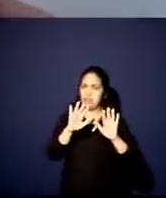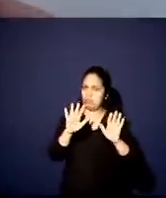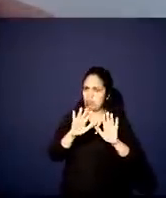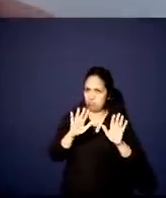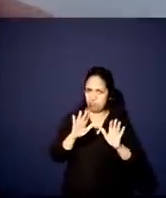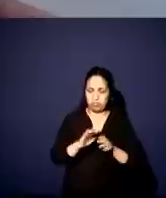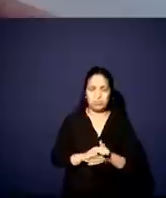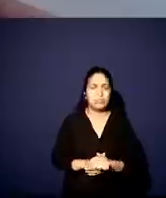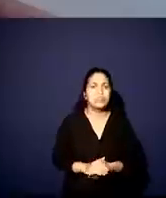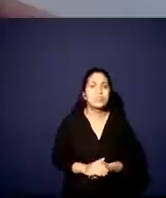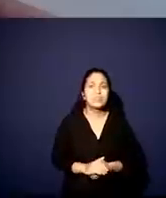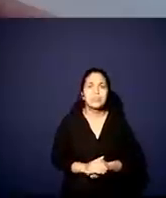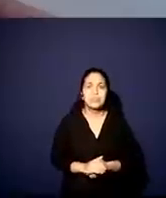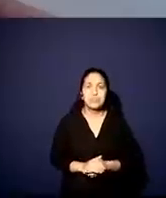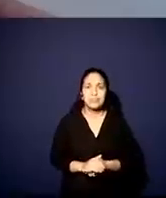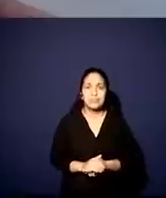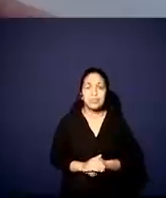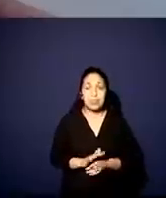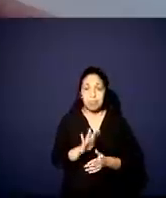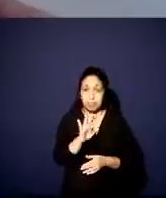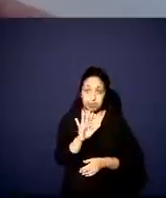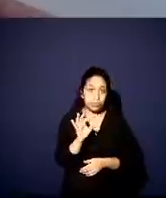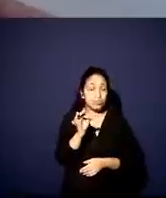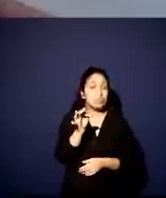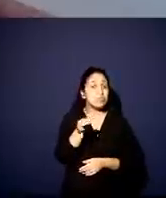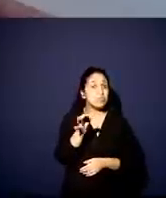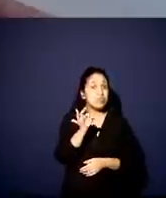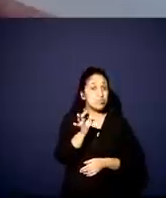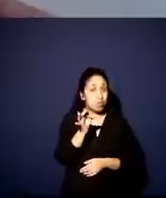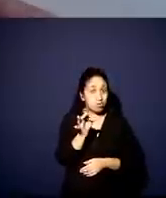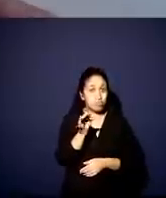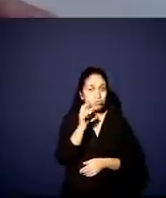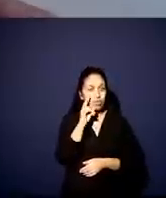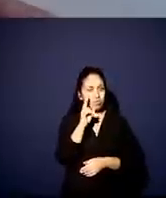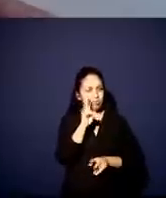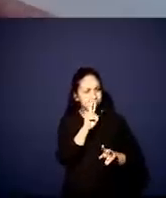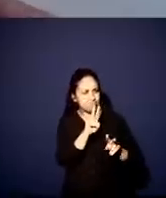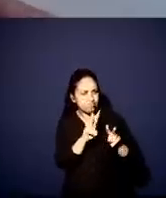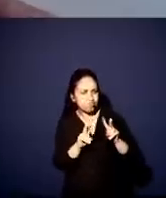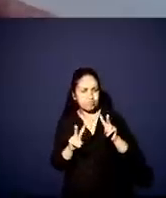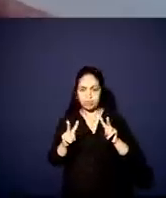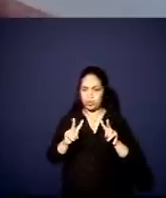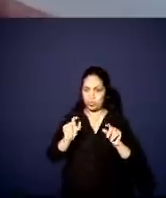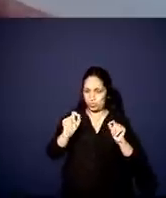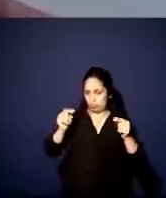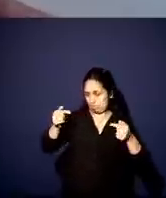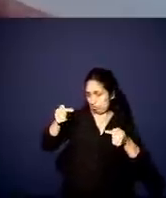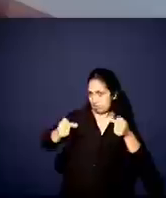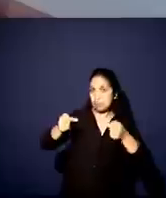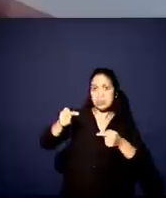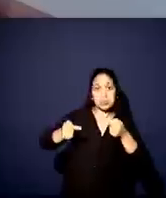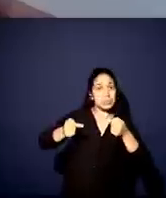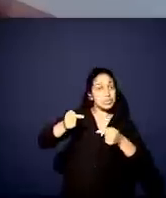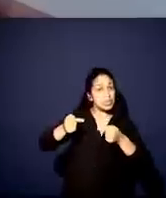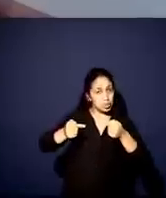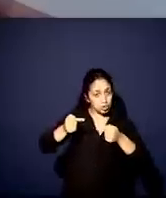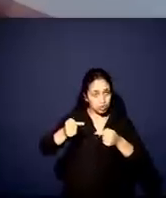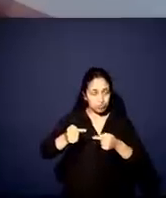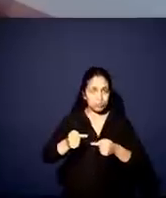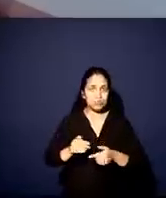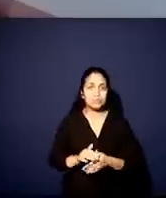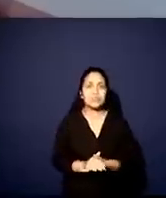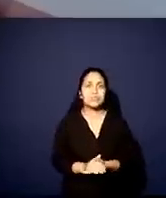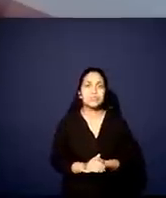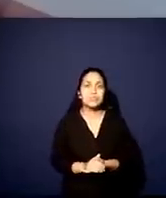E eu acho que é correto essa visão de debate, né? A gente se furta às